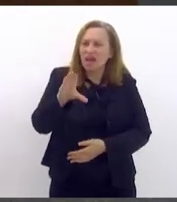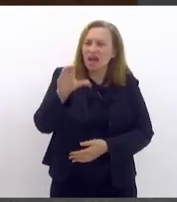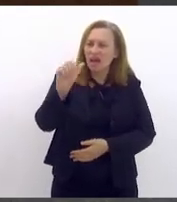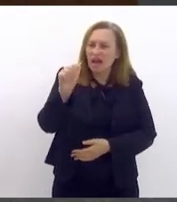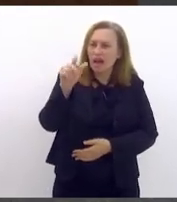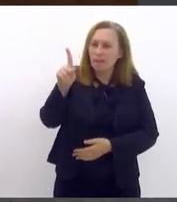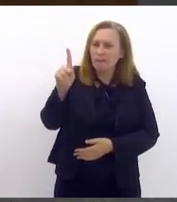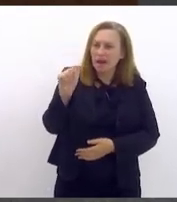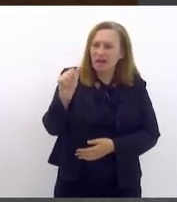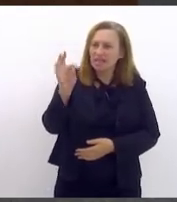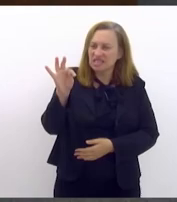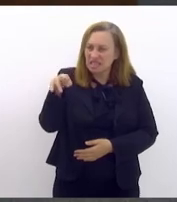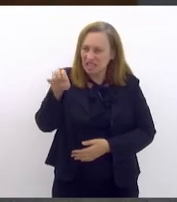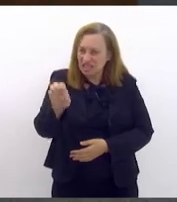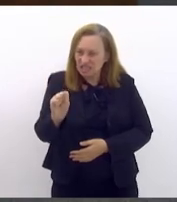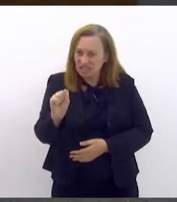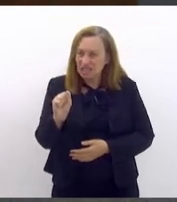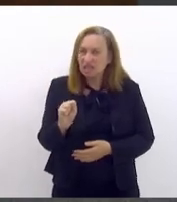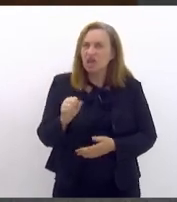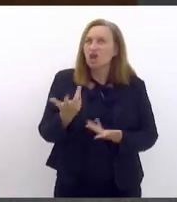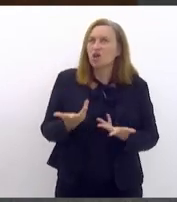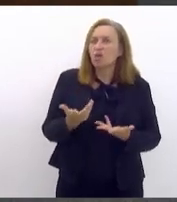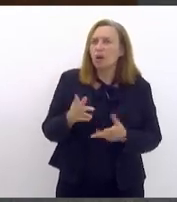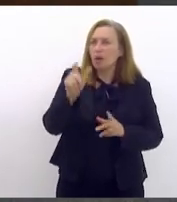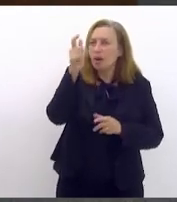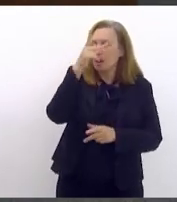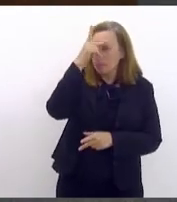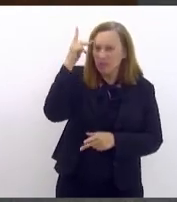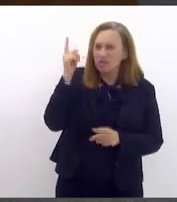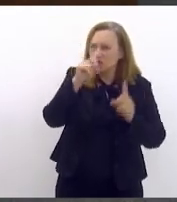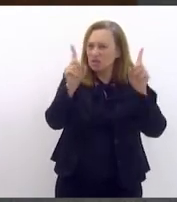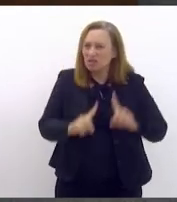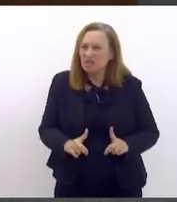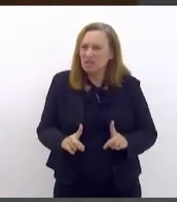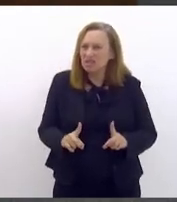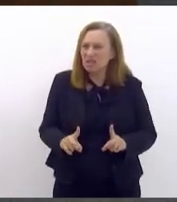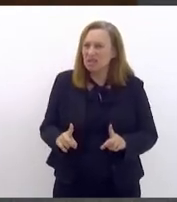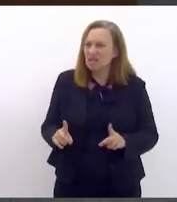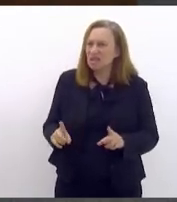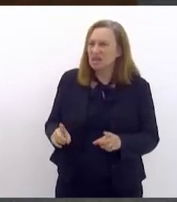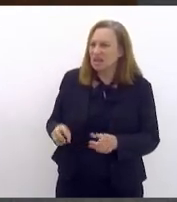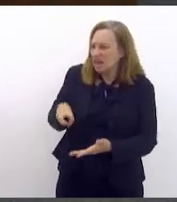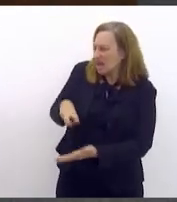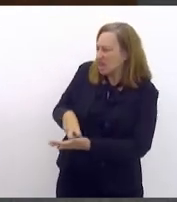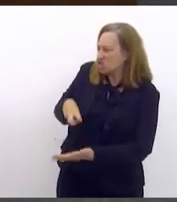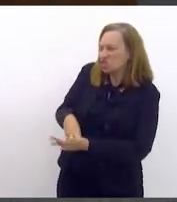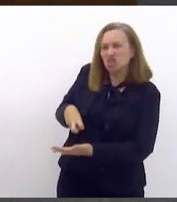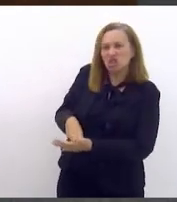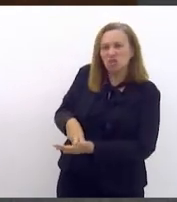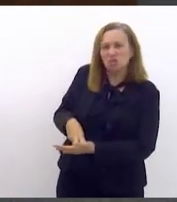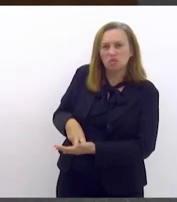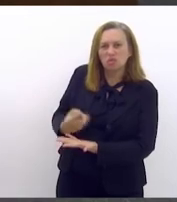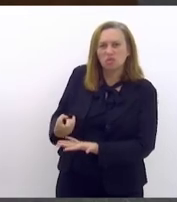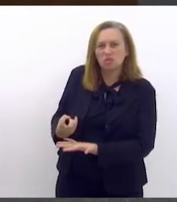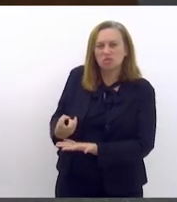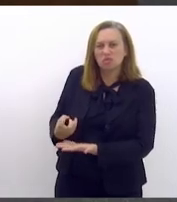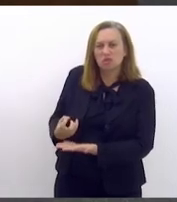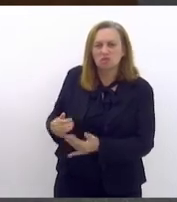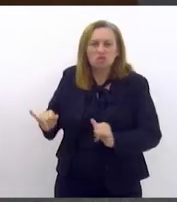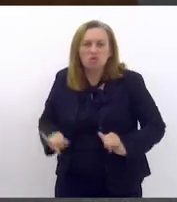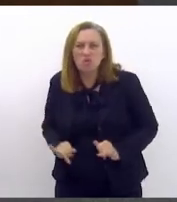com deficiência como alguém que merece sofrer, ou pior ainda, os pais, né, que